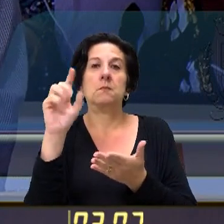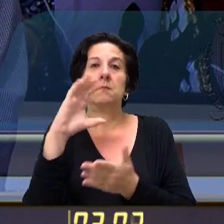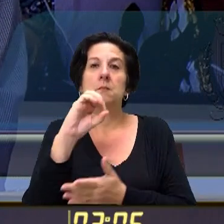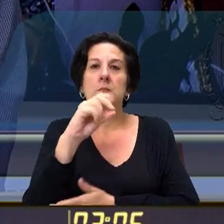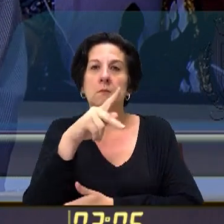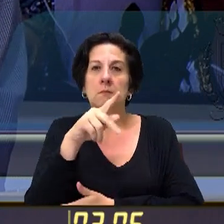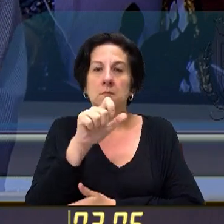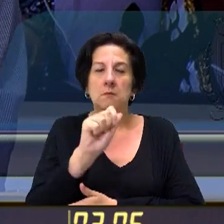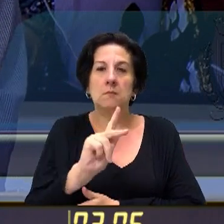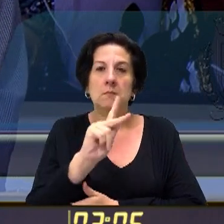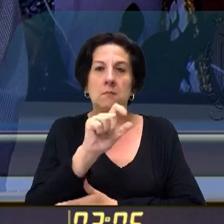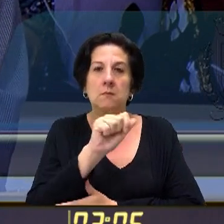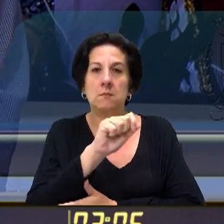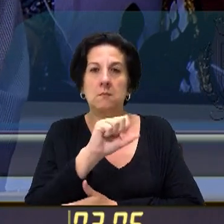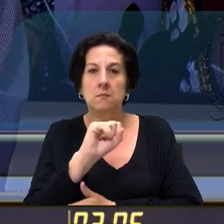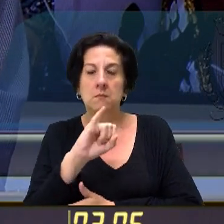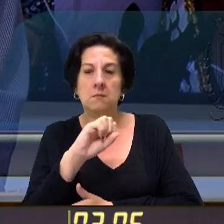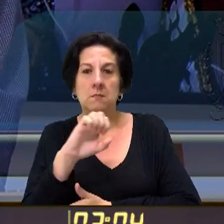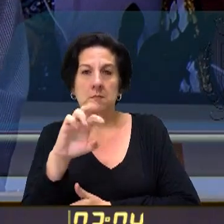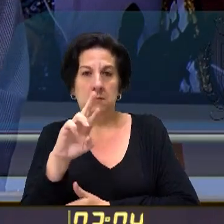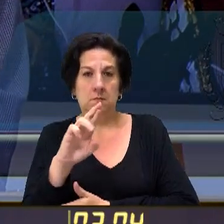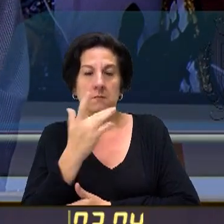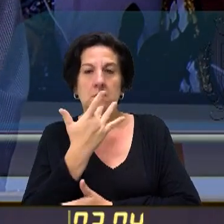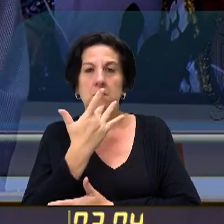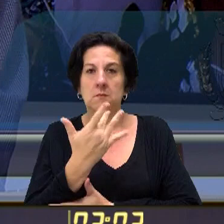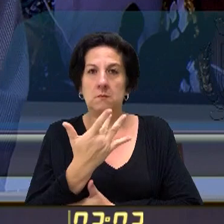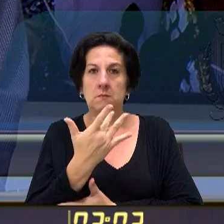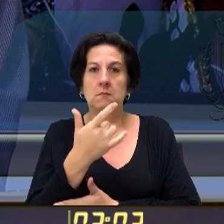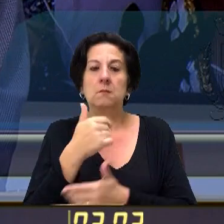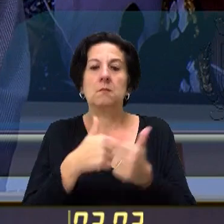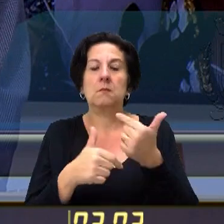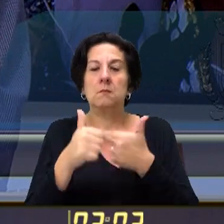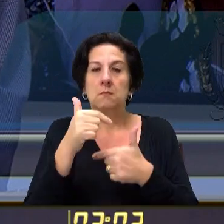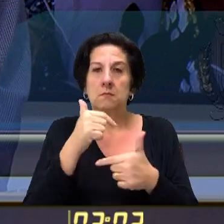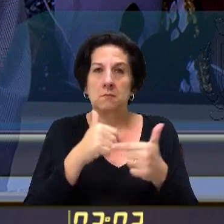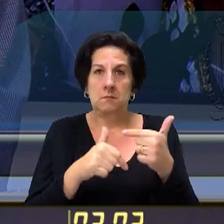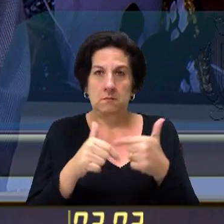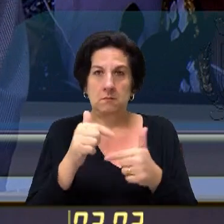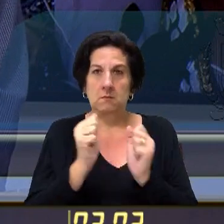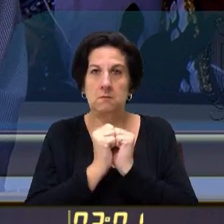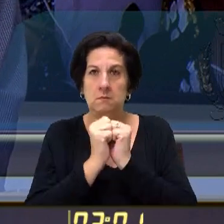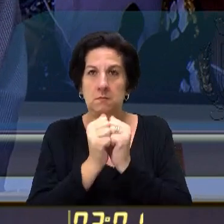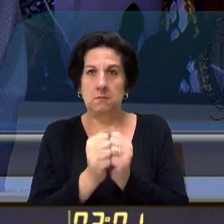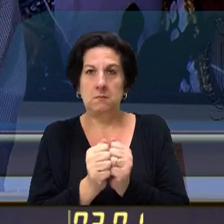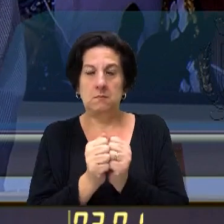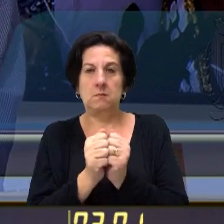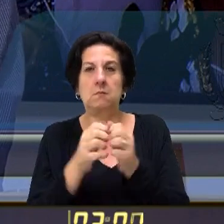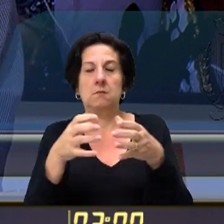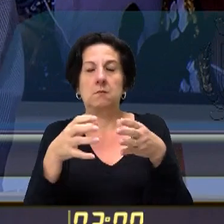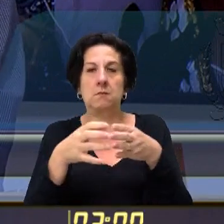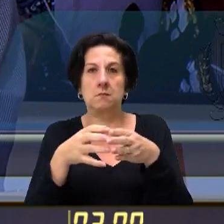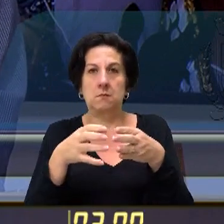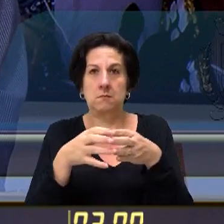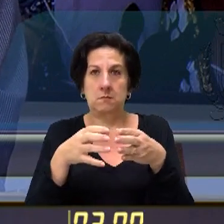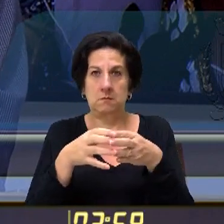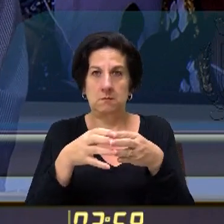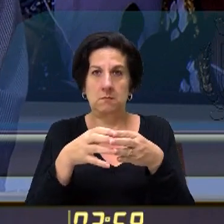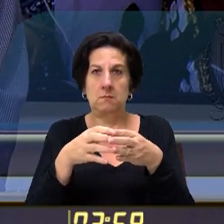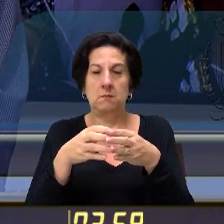Kaiser, na parte da tarde. Seguimos trabalhando junto à equipe dessa entidade, a